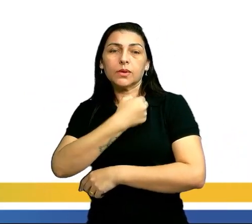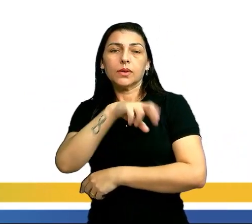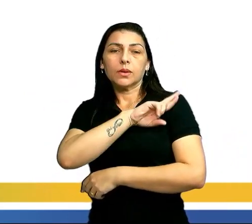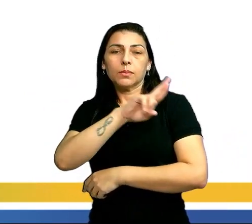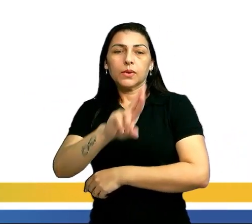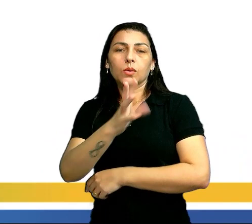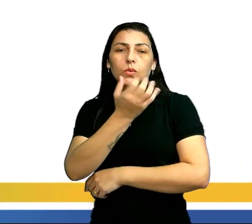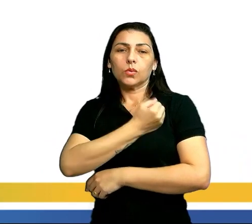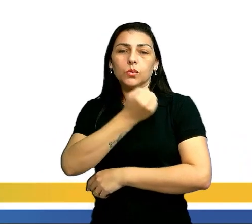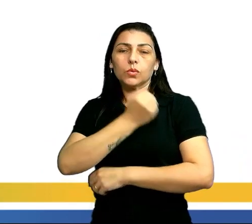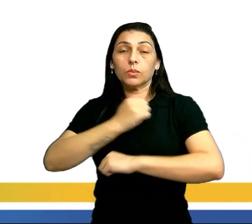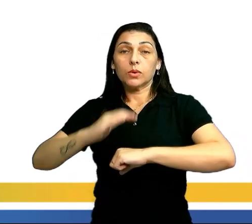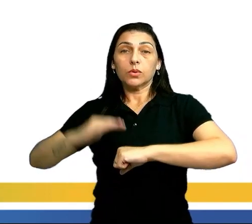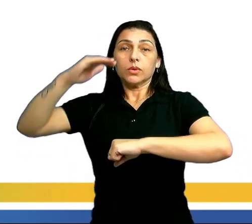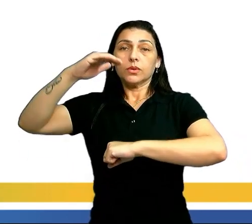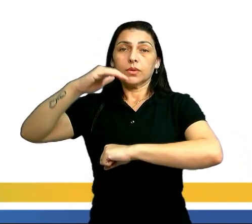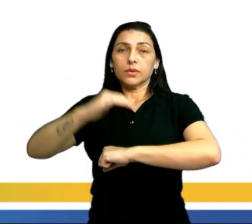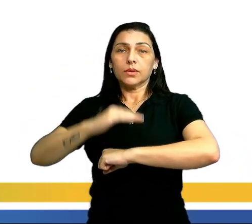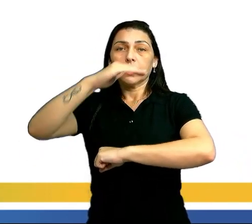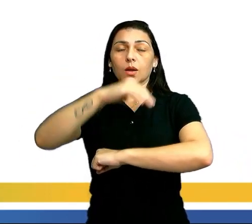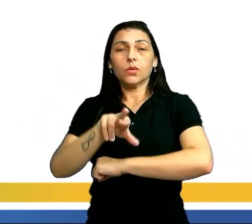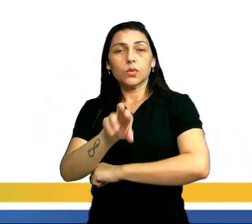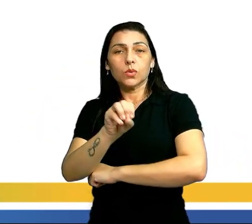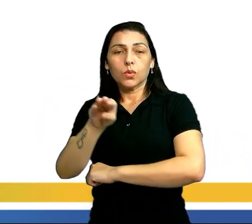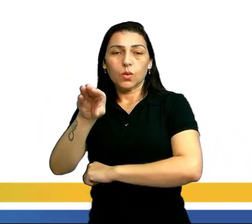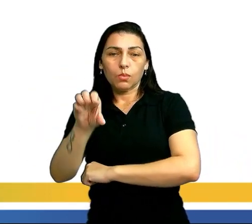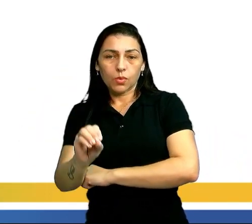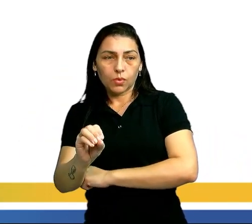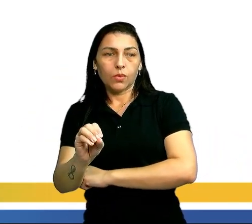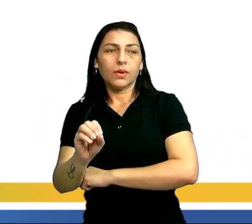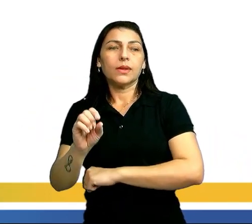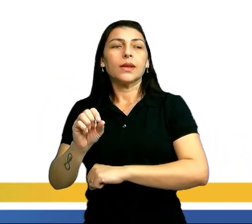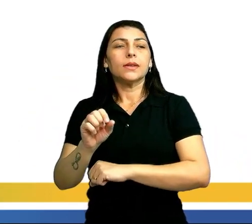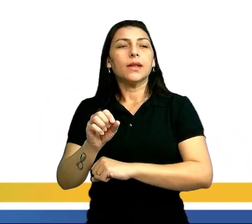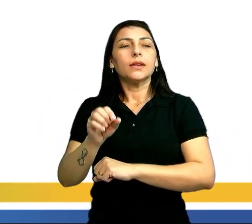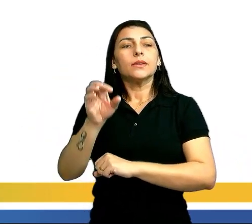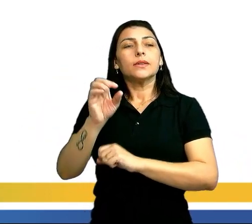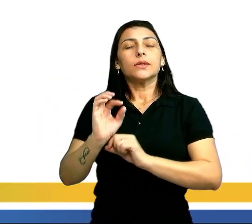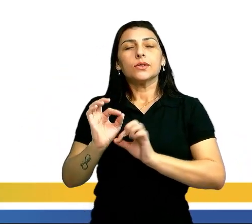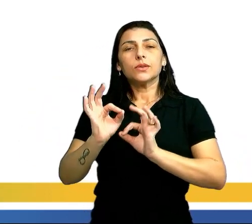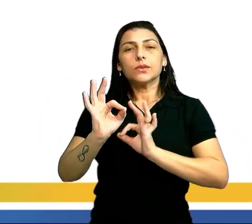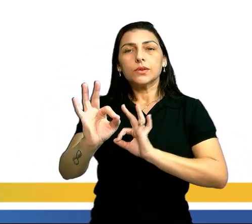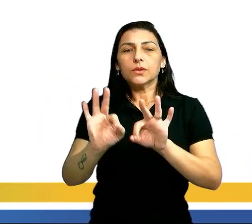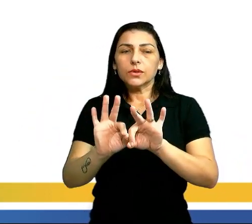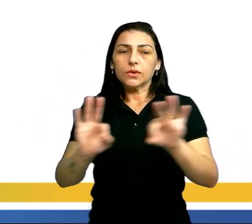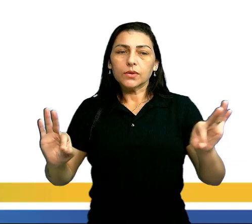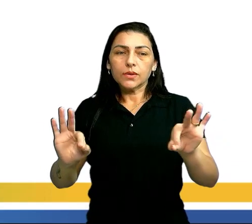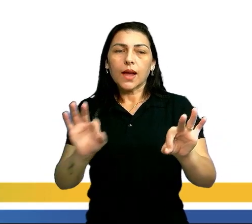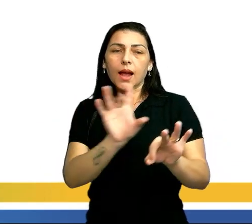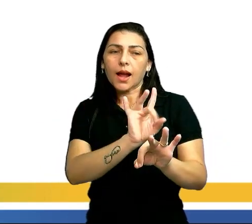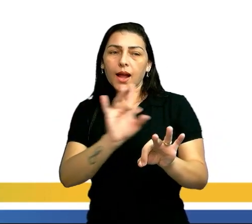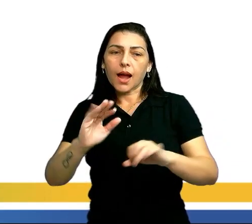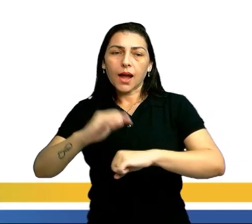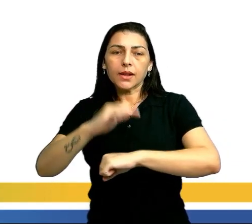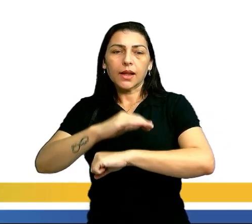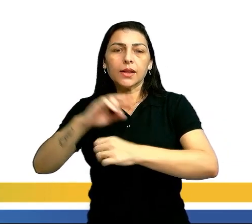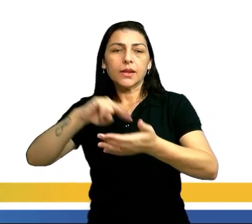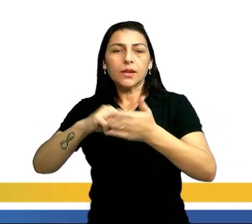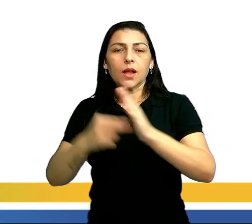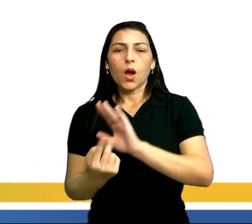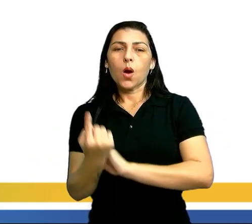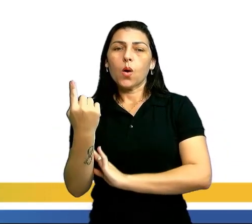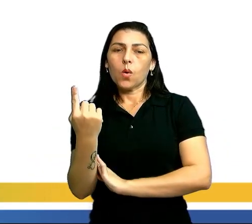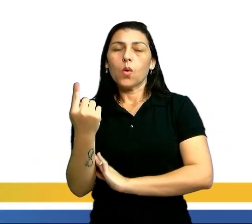numéricos representam o número de saltos do robô nas direções correspondentes. E cada salto corresponde a